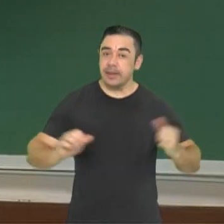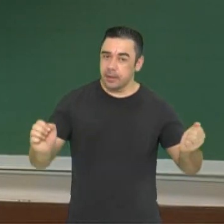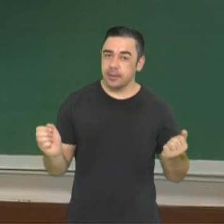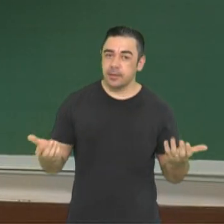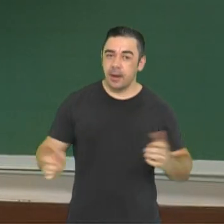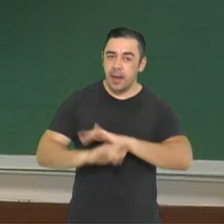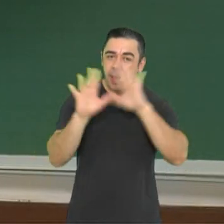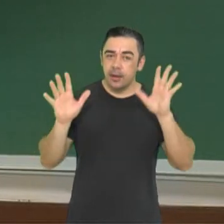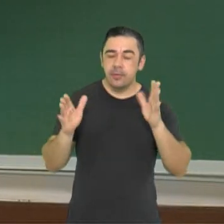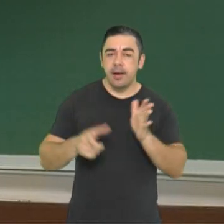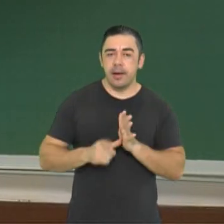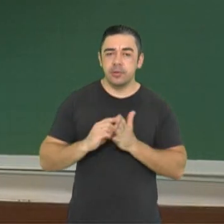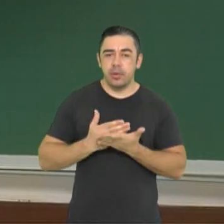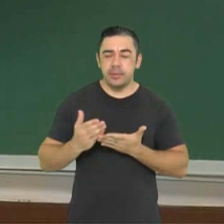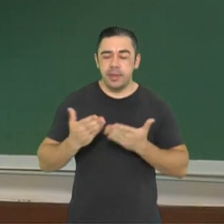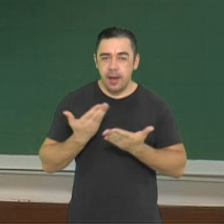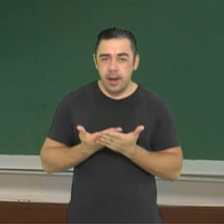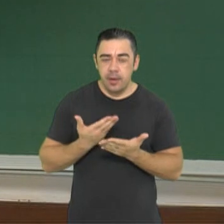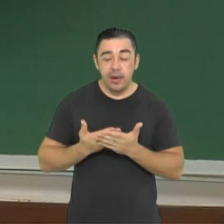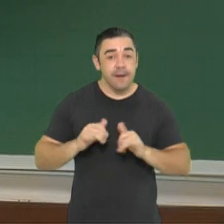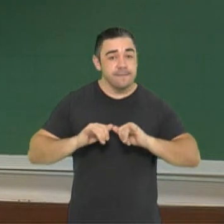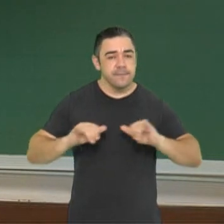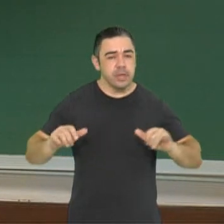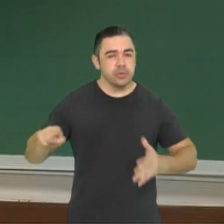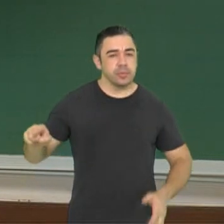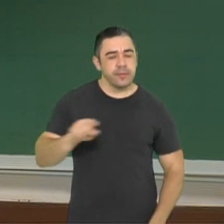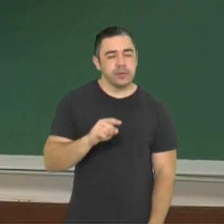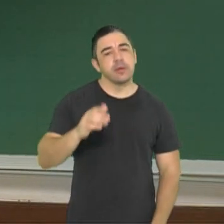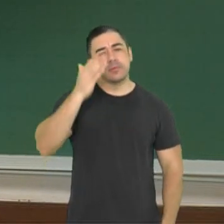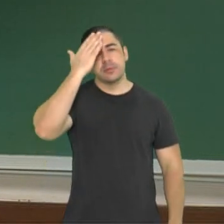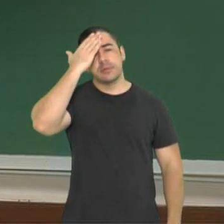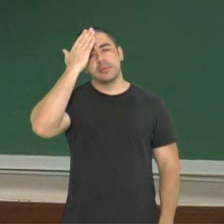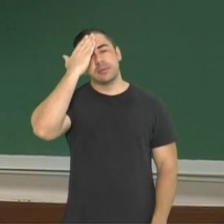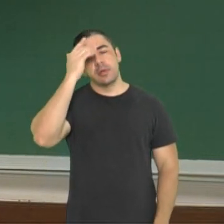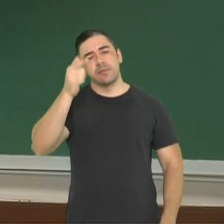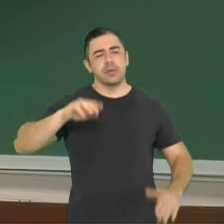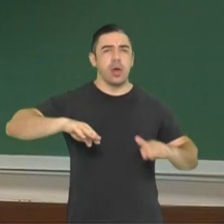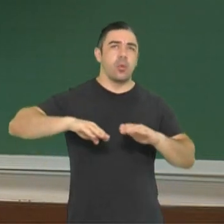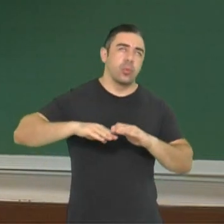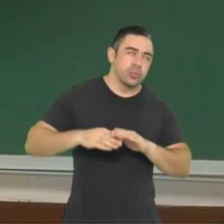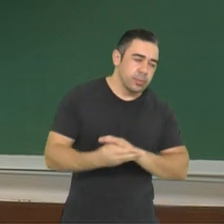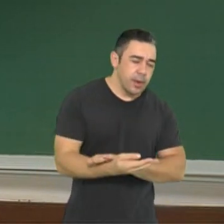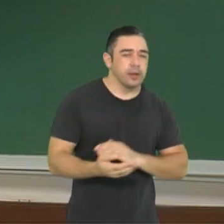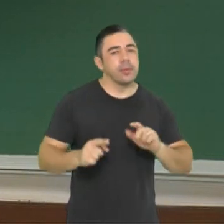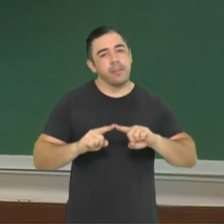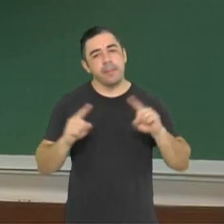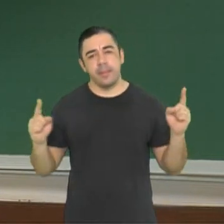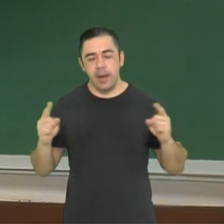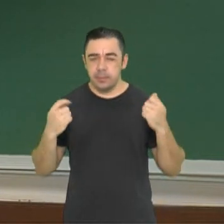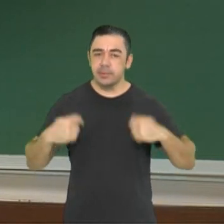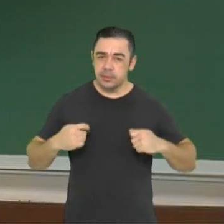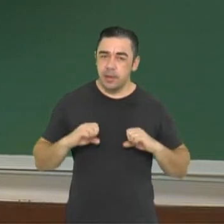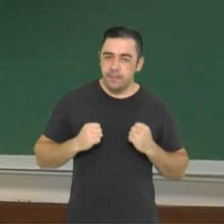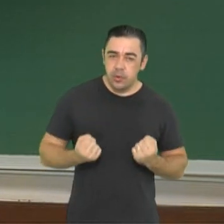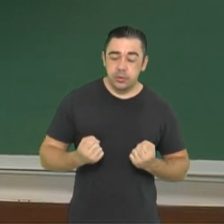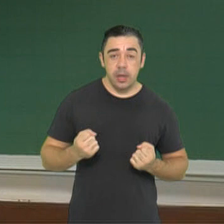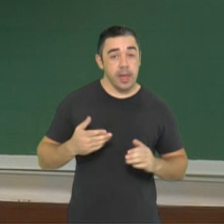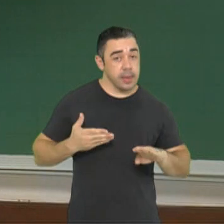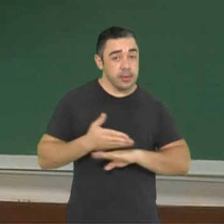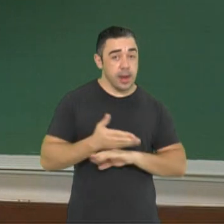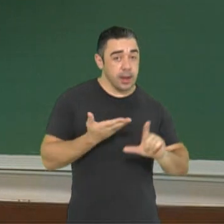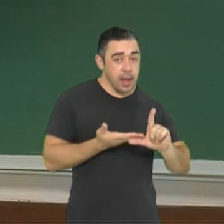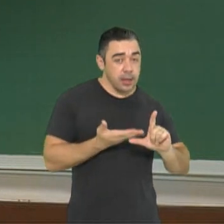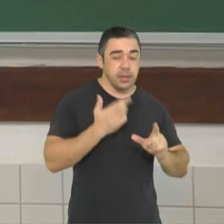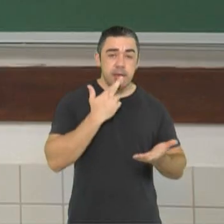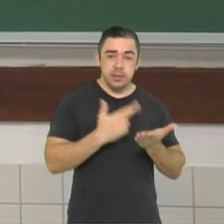de nós iniciarmos a nossa aula, o que eu vou fazer? Dar aquele recado que eu sei que você já sabe qual é, mas não custa reforçar. Não esqueça de entrar no Class,